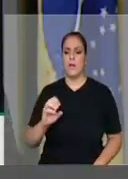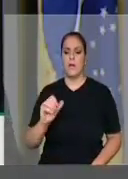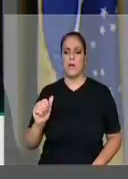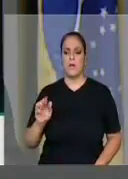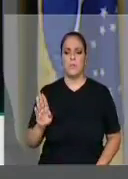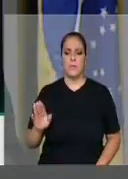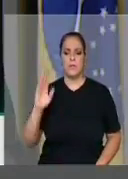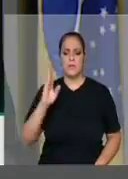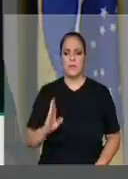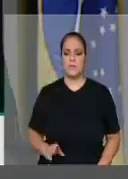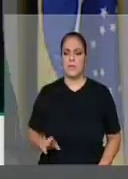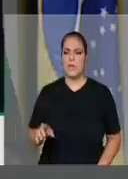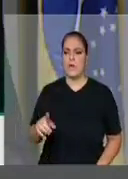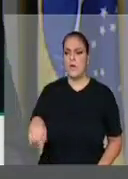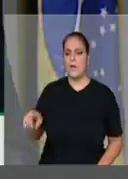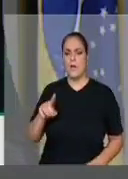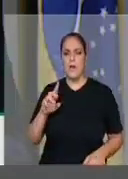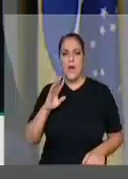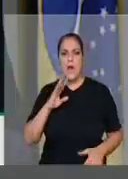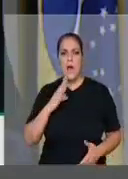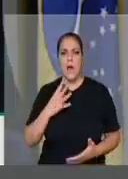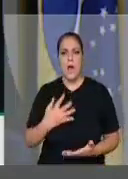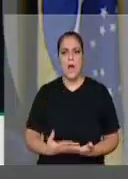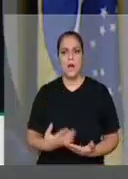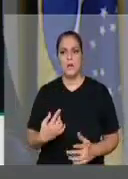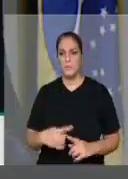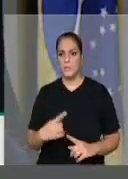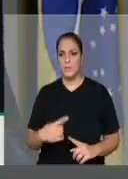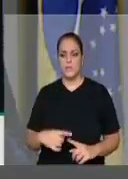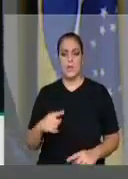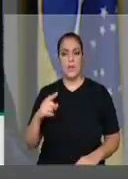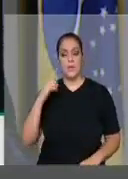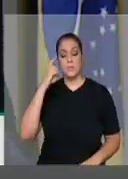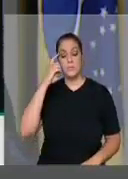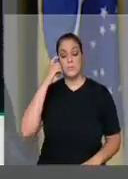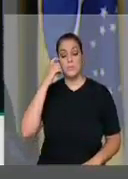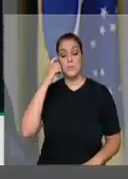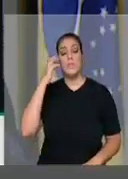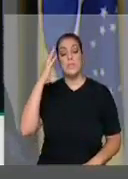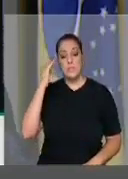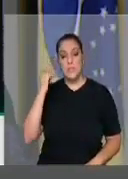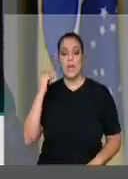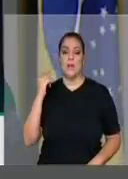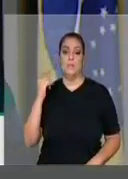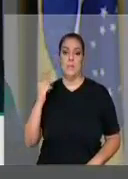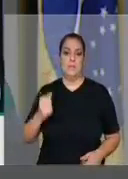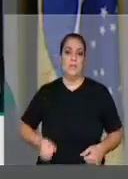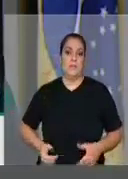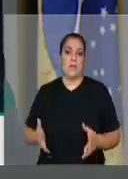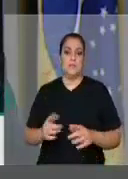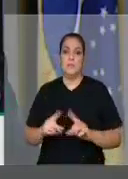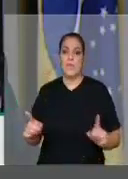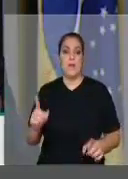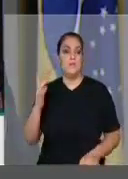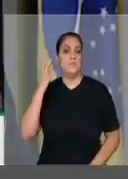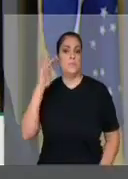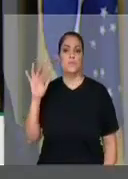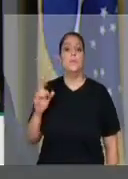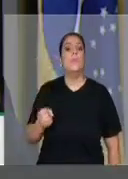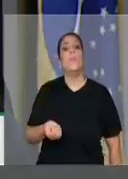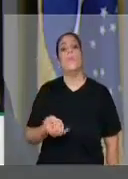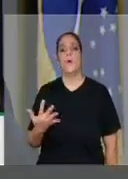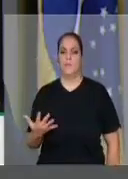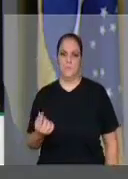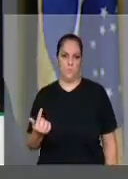Nacional. Ele olhou impressionado, que ele tinha ideia do volume, mas não tinha ideia da grandeza